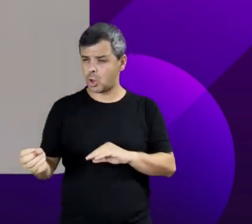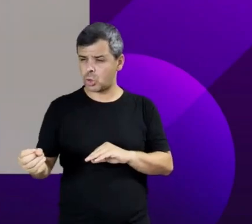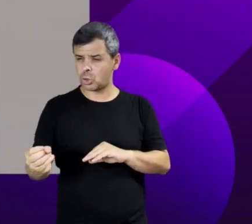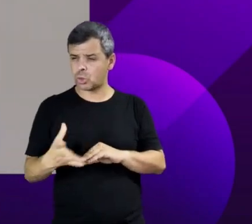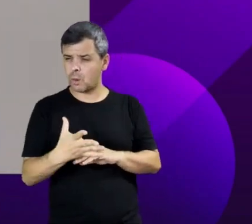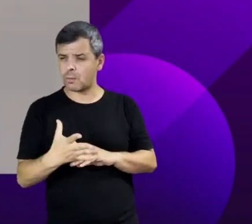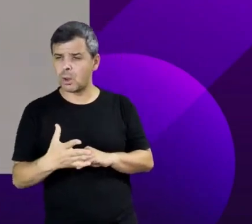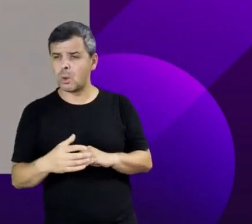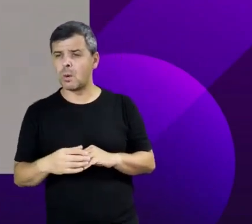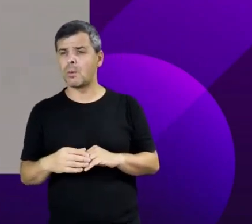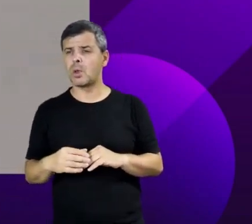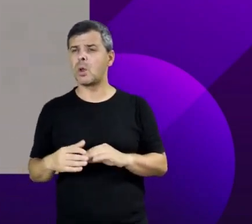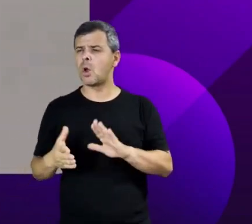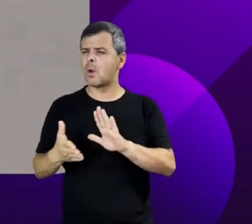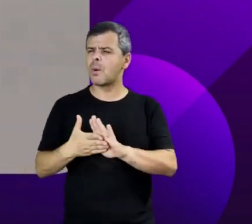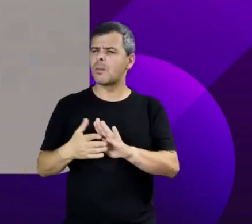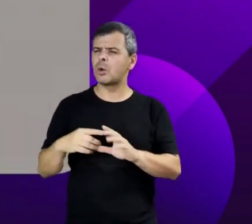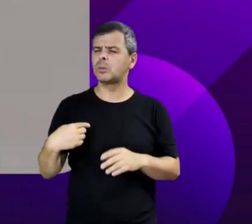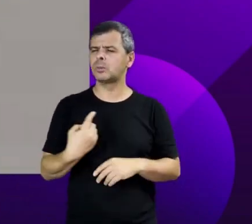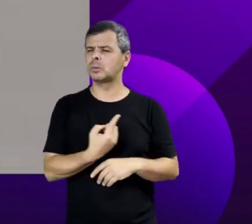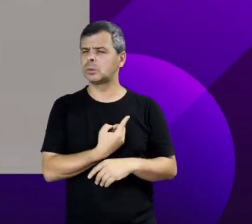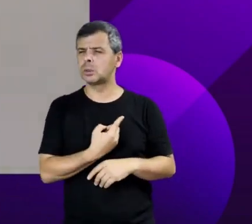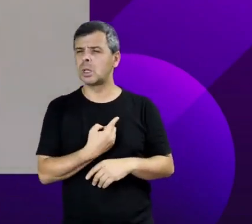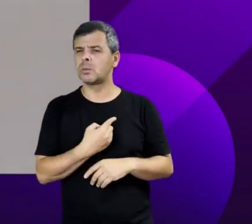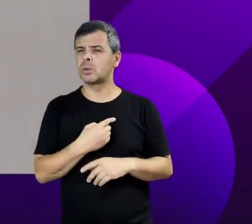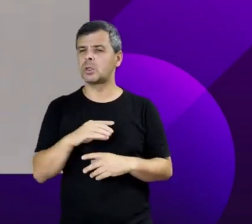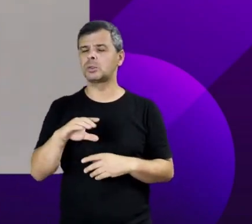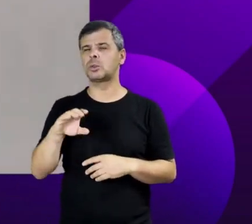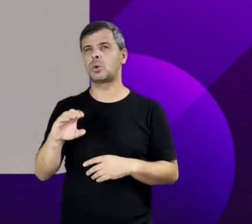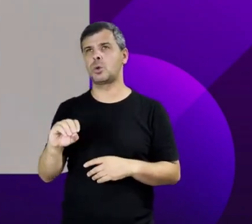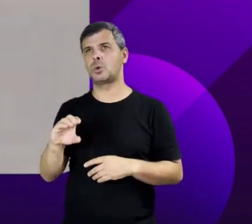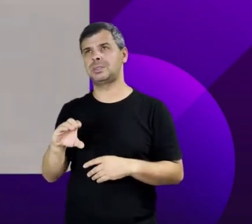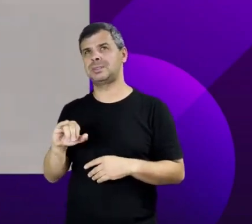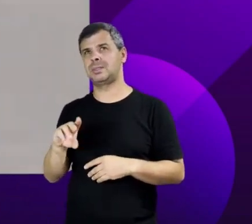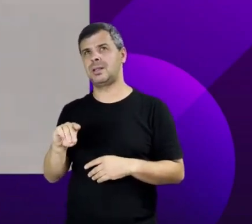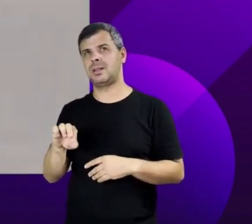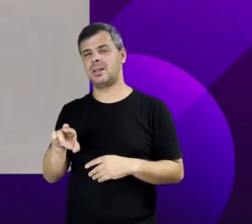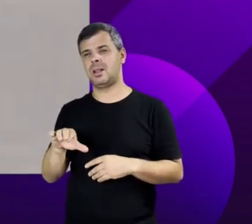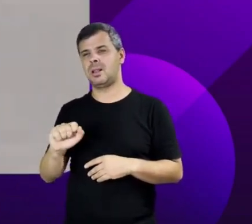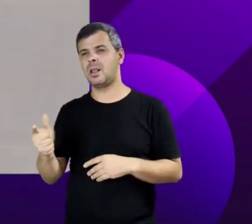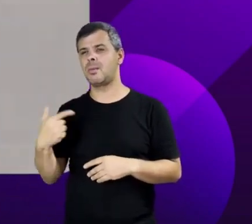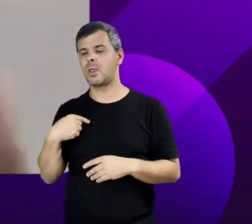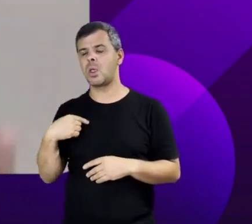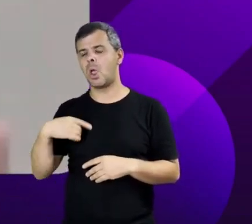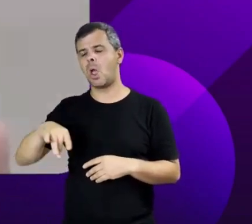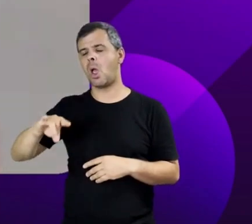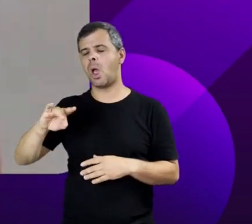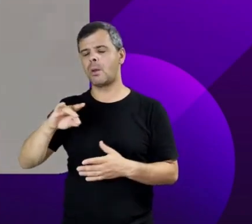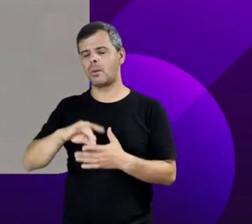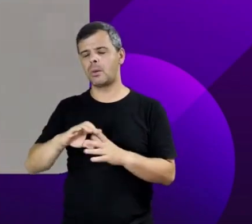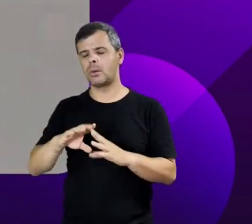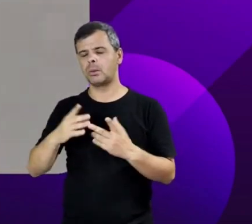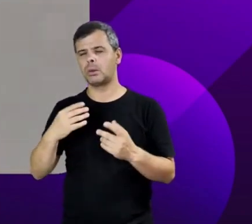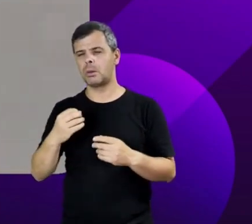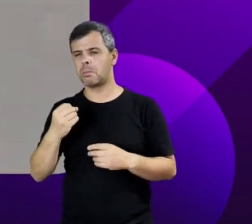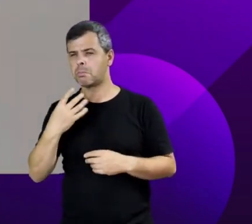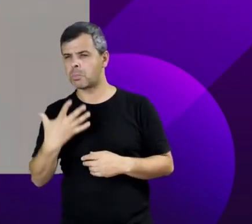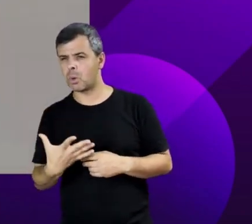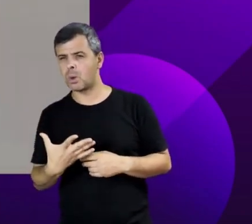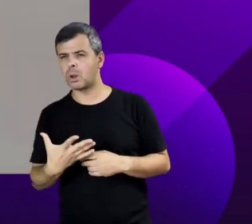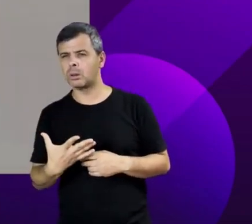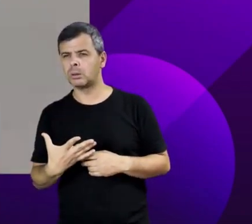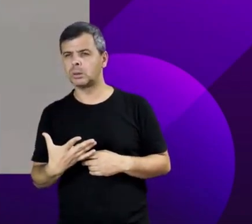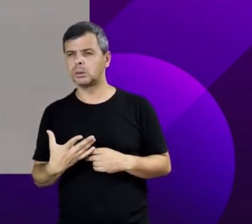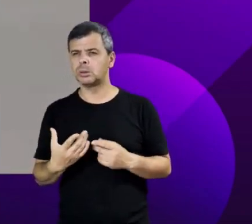uma proposta nova para nós ocidentais, mas uma proposta absolutamente inusitada